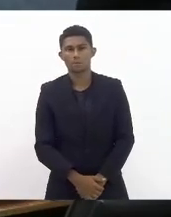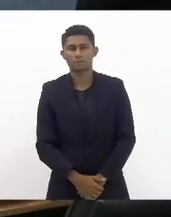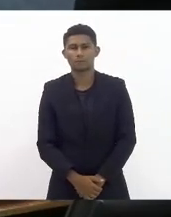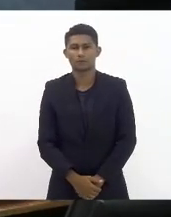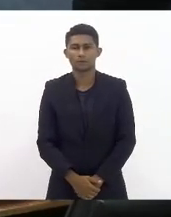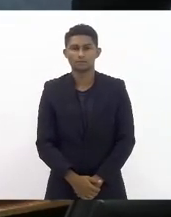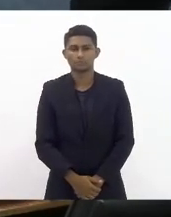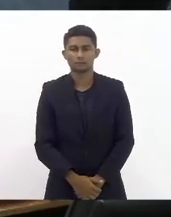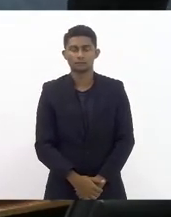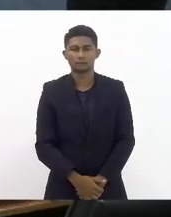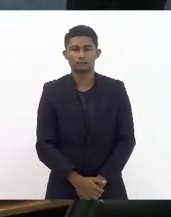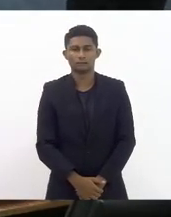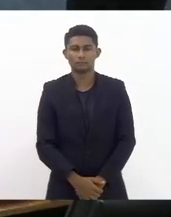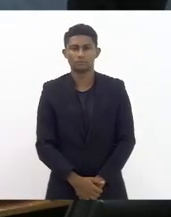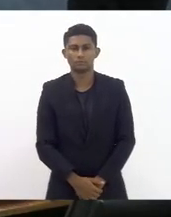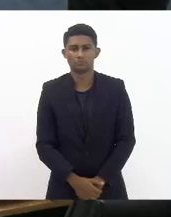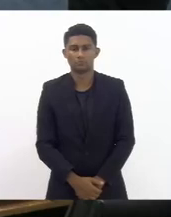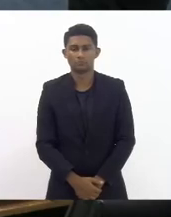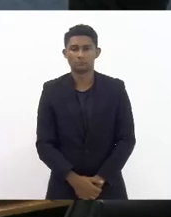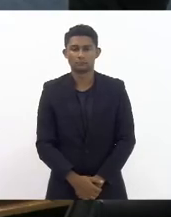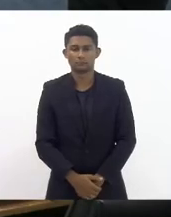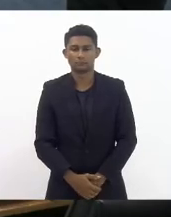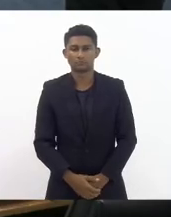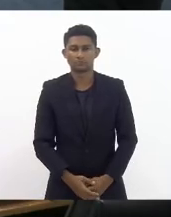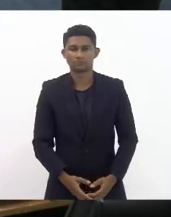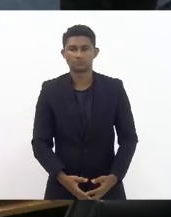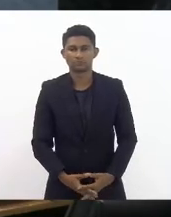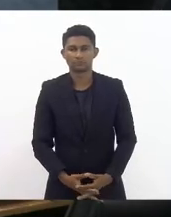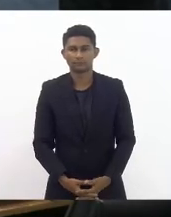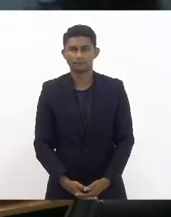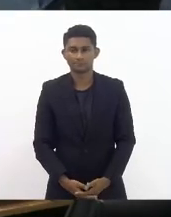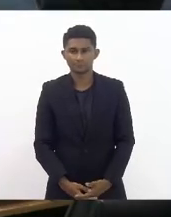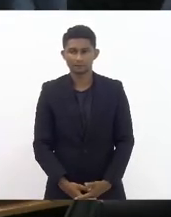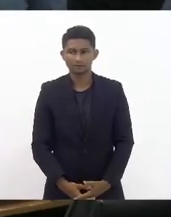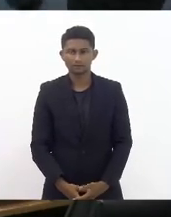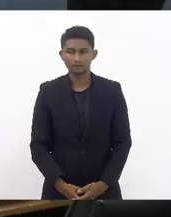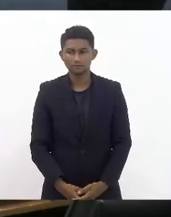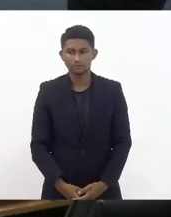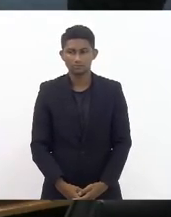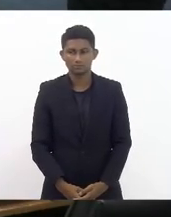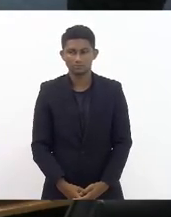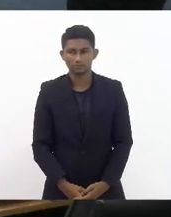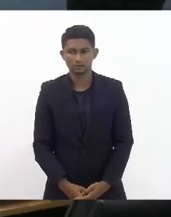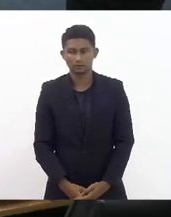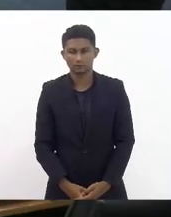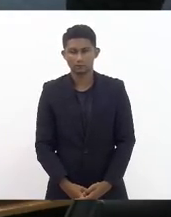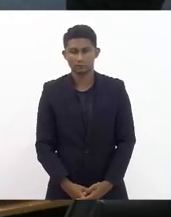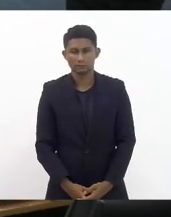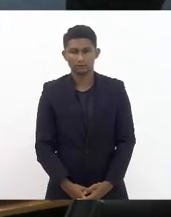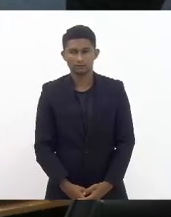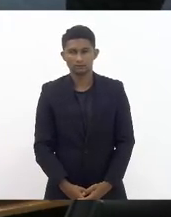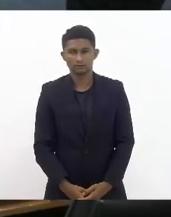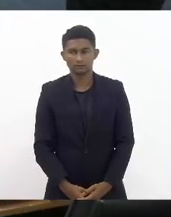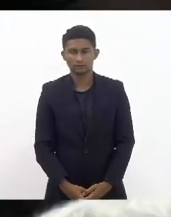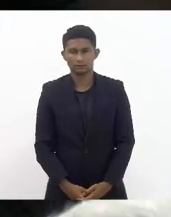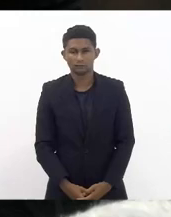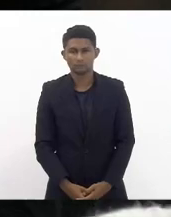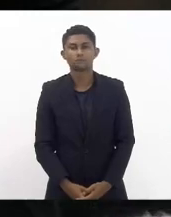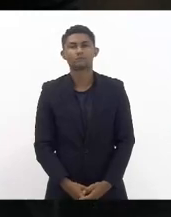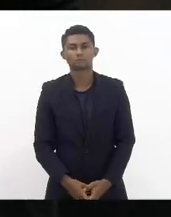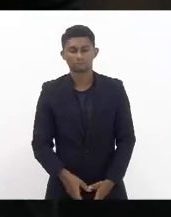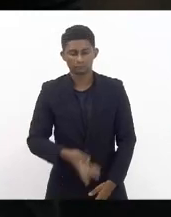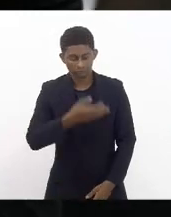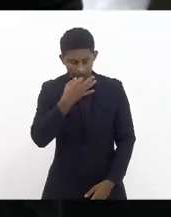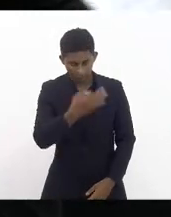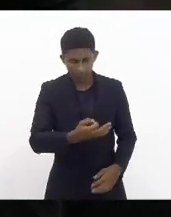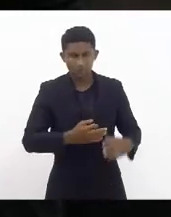vendo? Aí o que você faz é o seguinte, se você puder, quando você sair, liga o telefone, vai acompanhando o sistema, né? Parecer